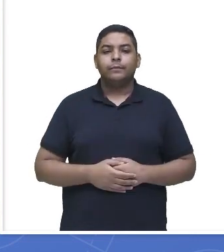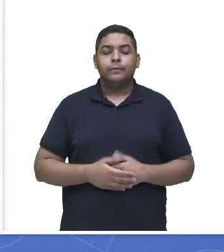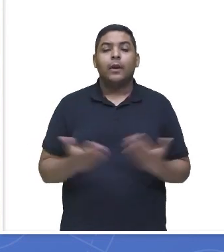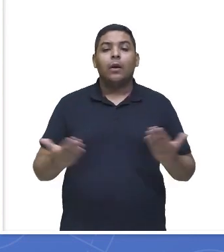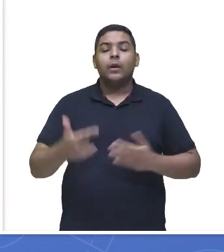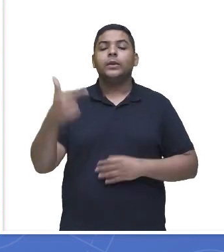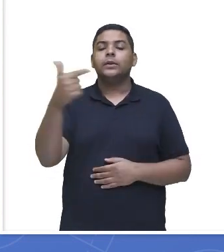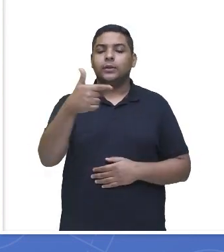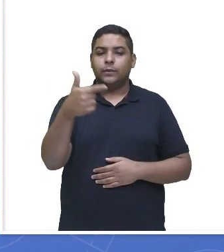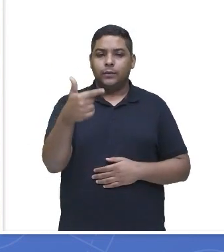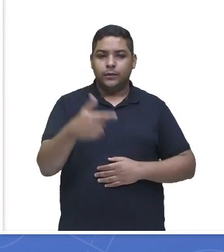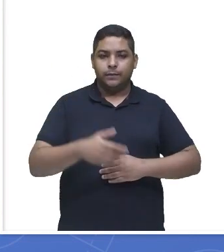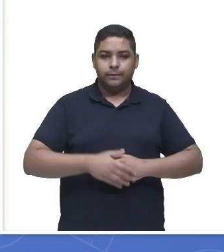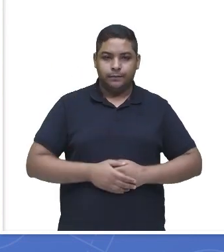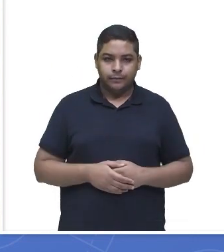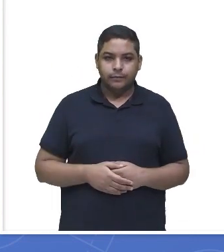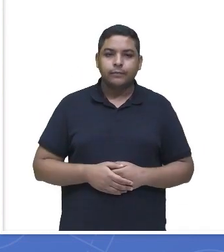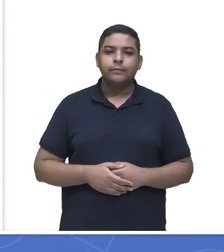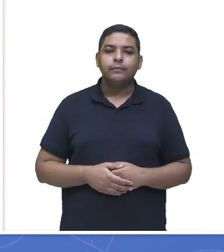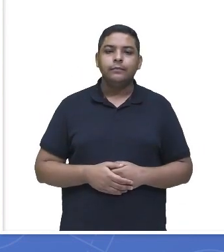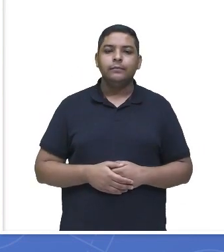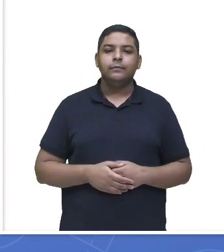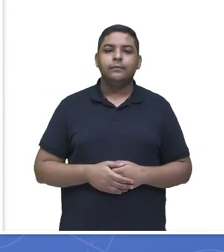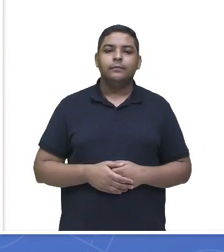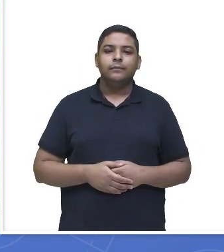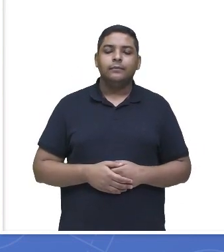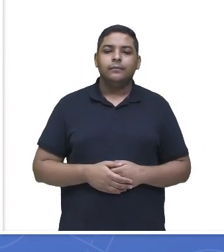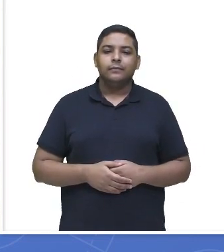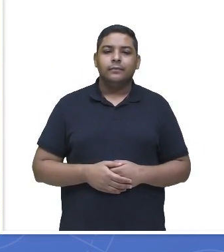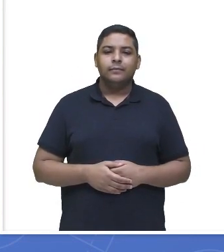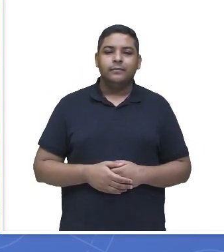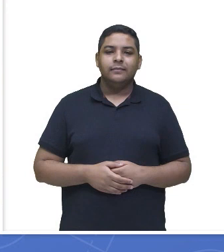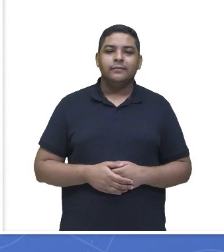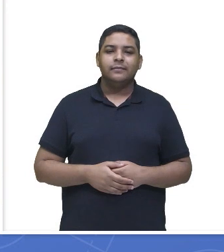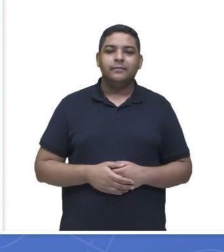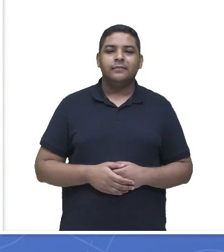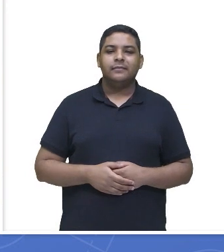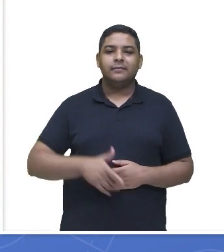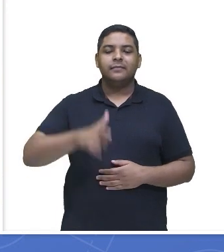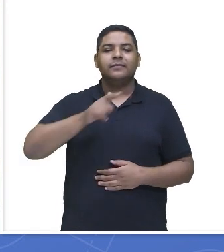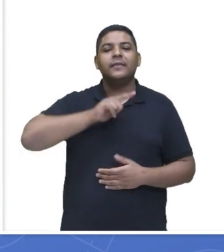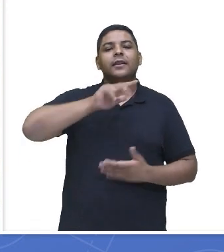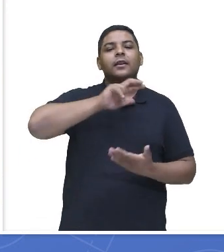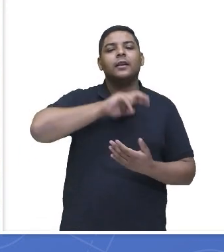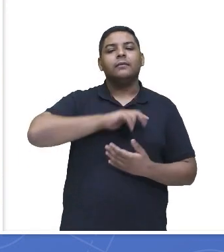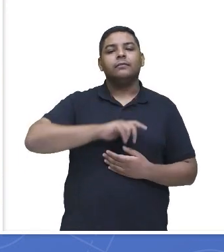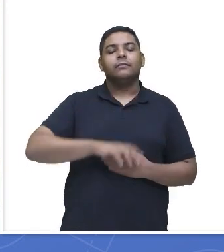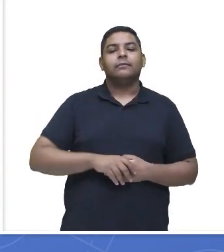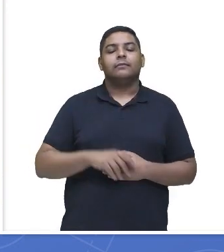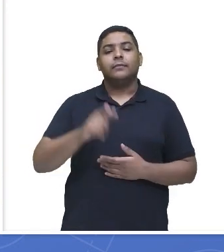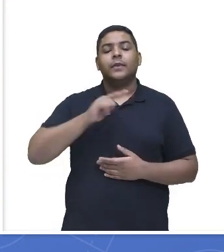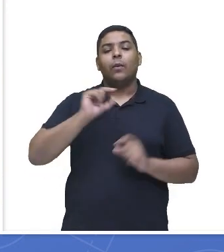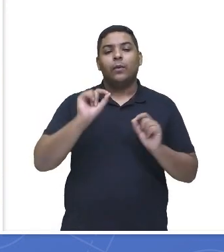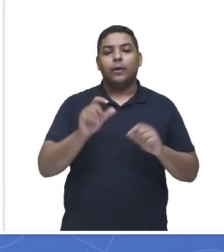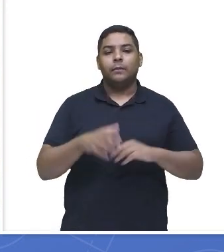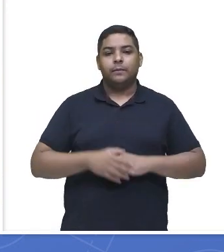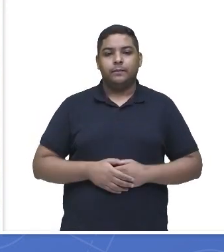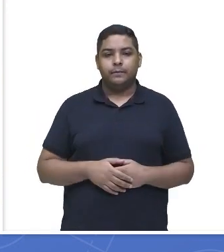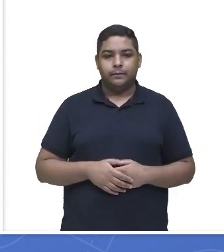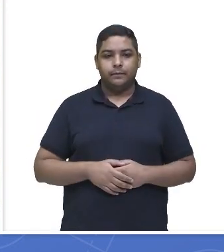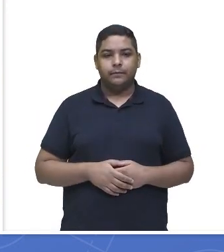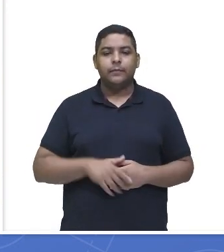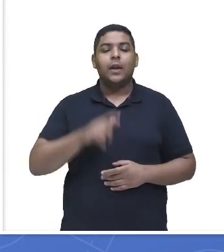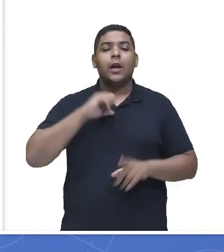A segunda questão, vamos lá. O que dizia a nossa segunda questão? A nossa segunda questão, ela falava sobre na